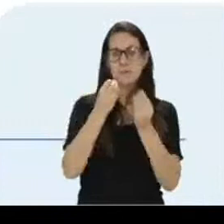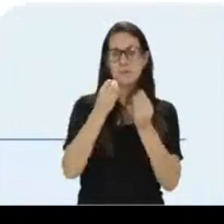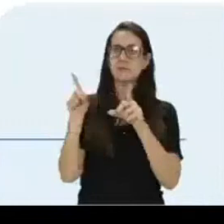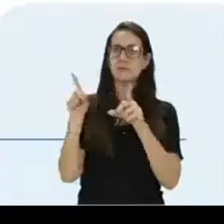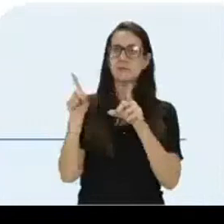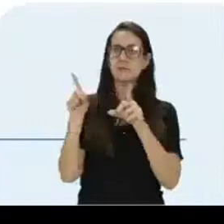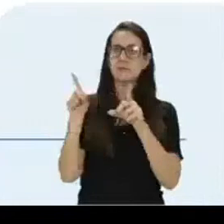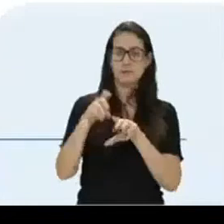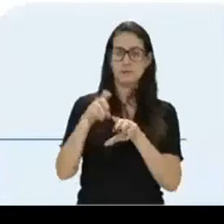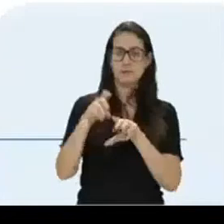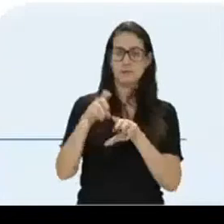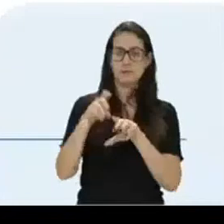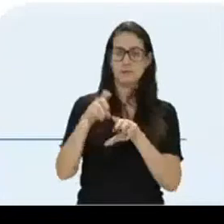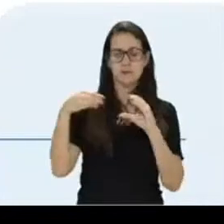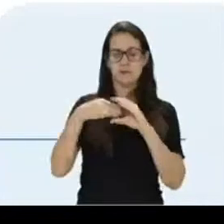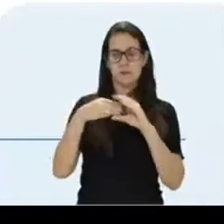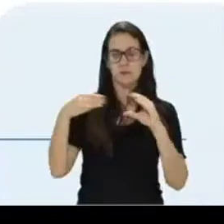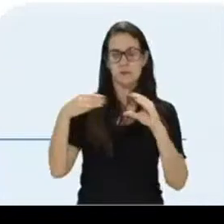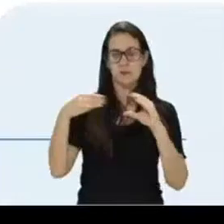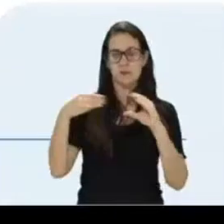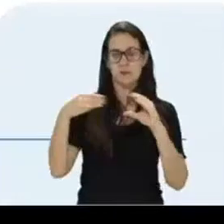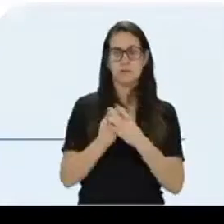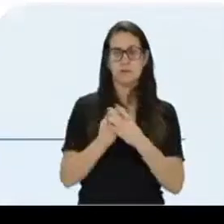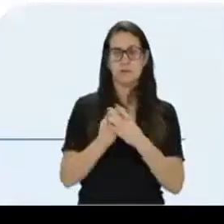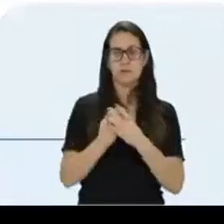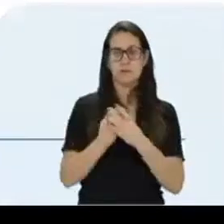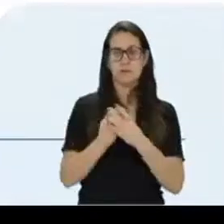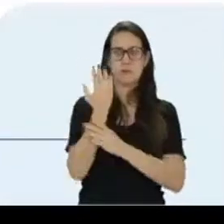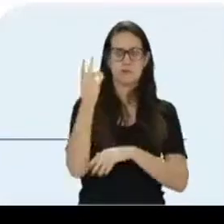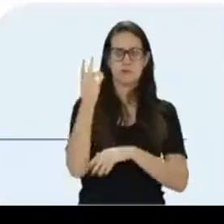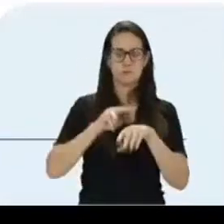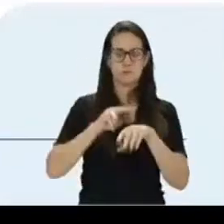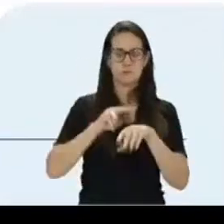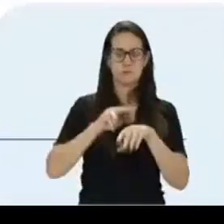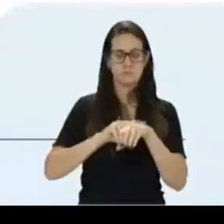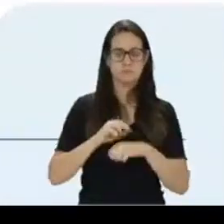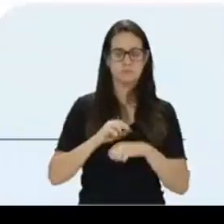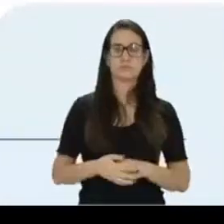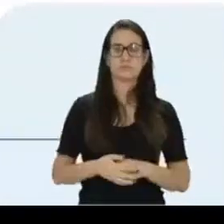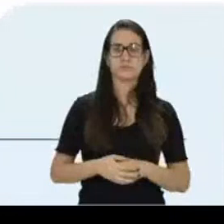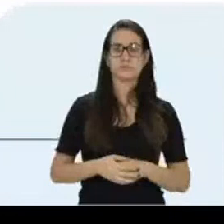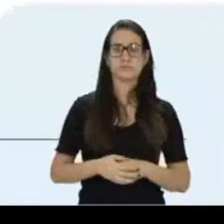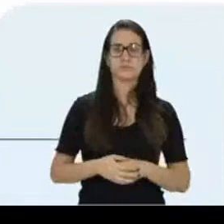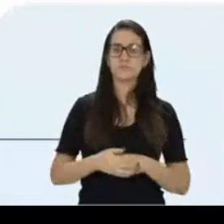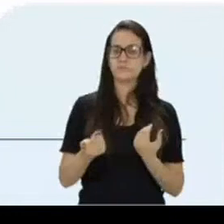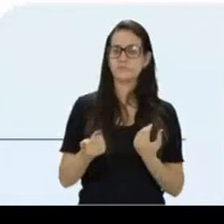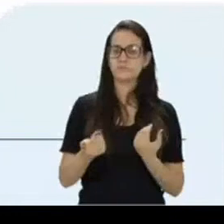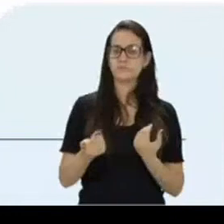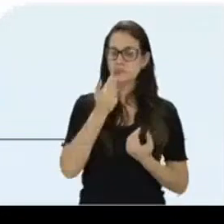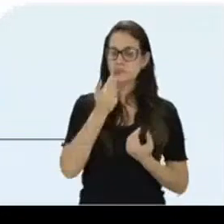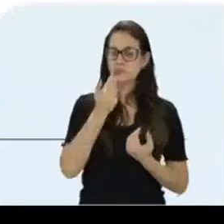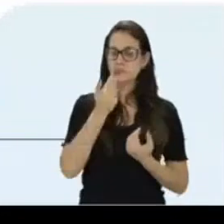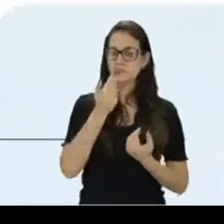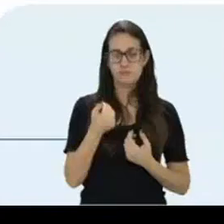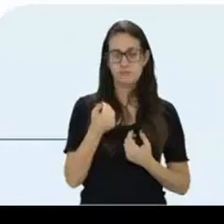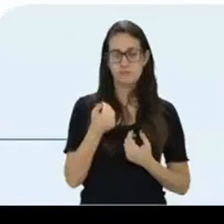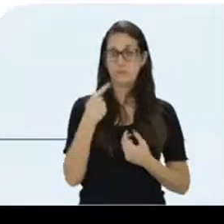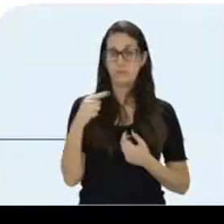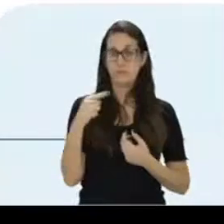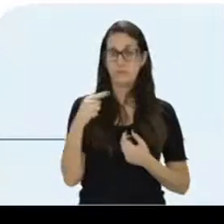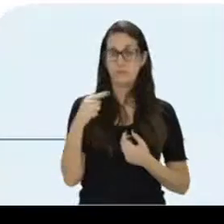das células vegetais, porque a célula vegetal, embora ela seja autotrófica, ela consiga produzir o seu alimento, ela também